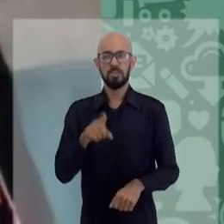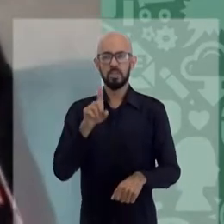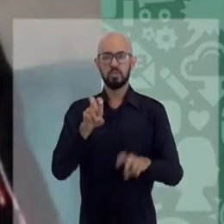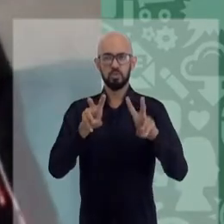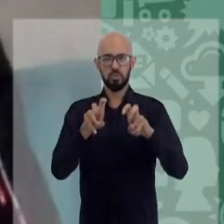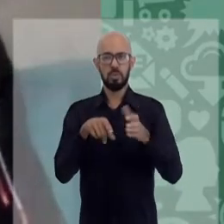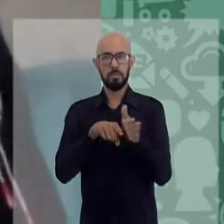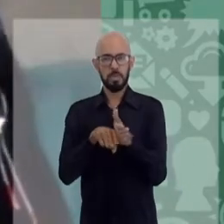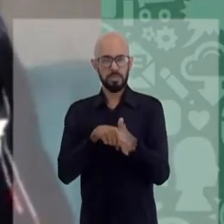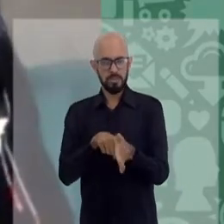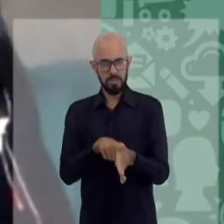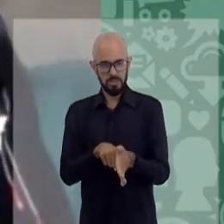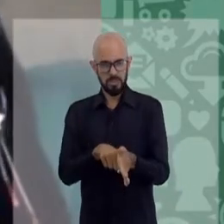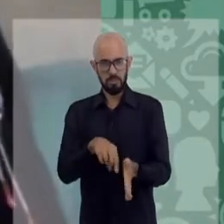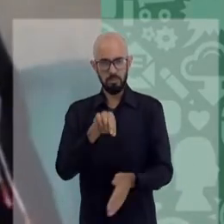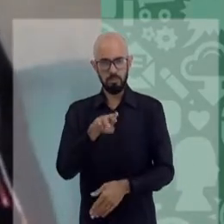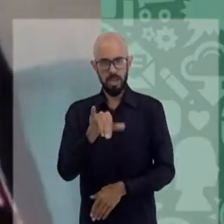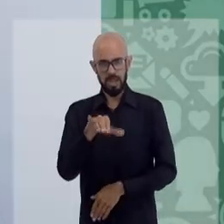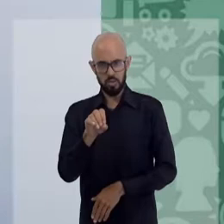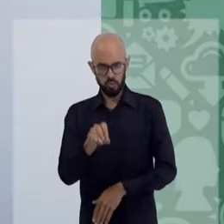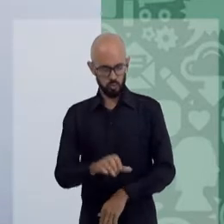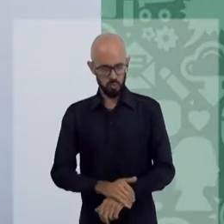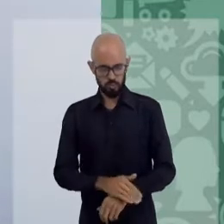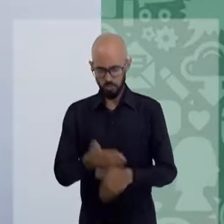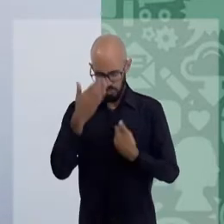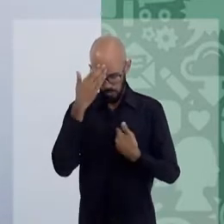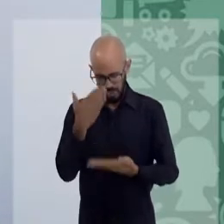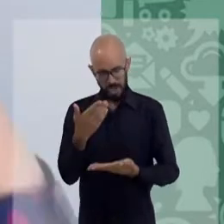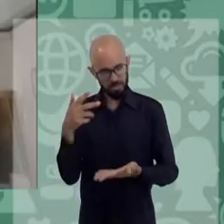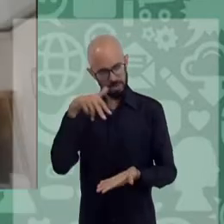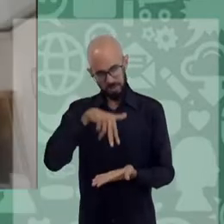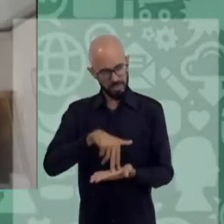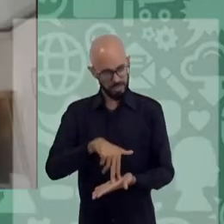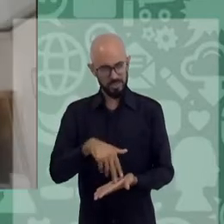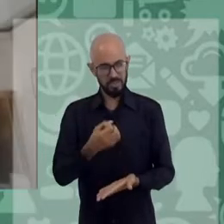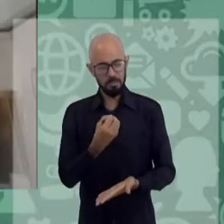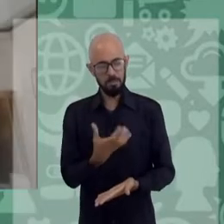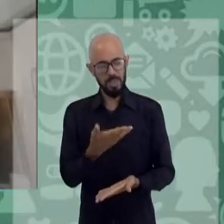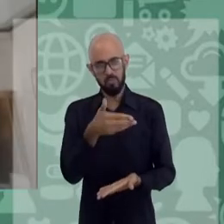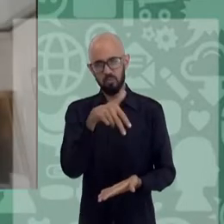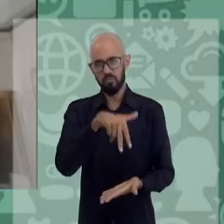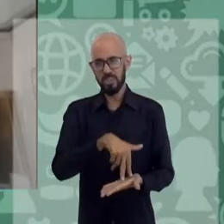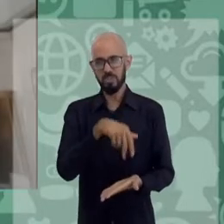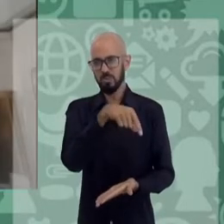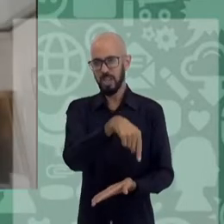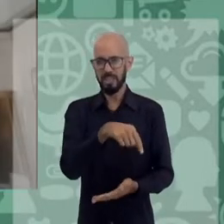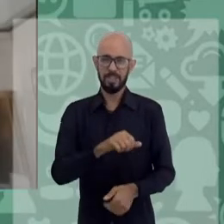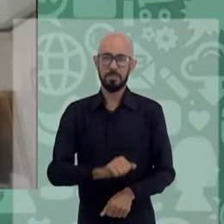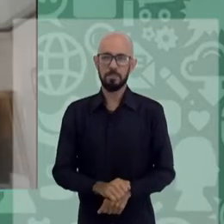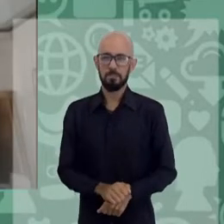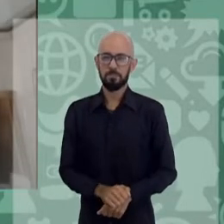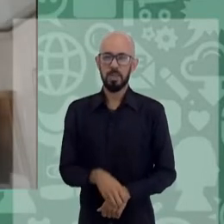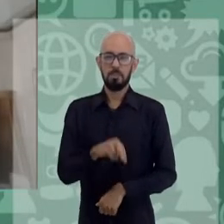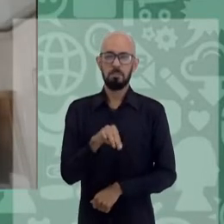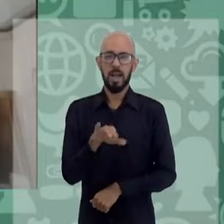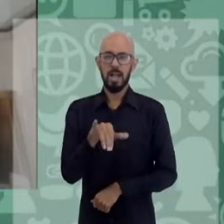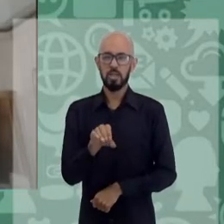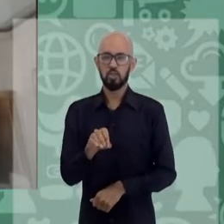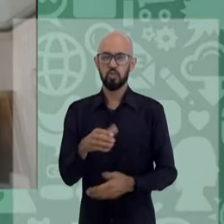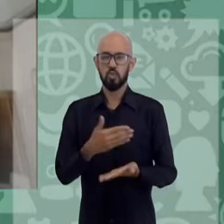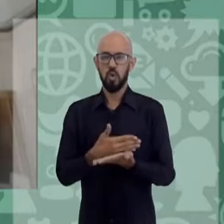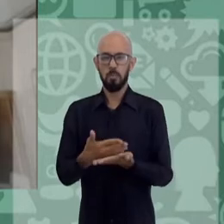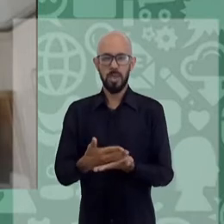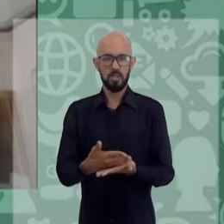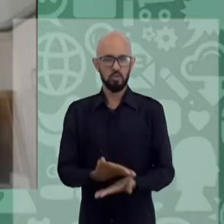responsáveis pela pesquisa, o Márcio Black. Muito obrigada pela presença de vocês, sejam muito bem-vindos ao Papo de Juventude de hoje. Márcio, eu